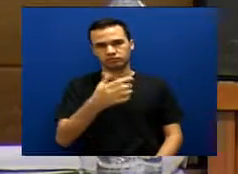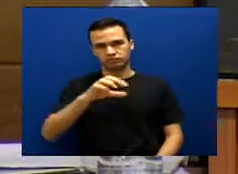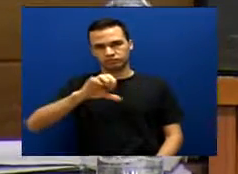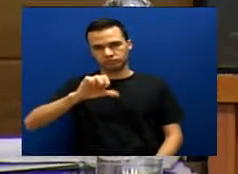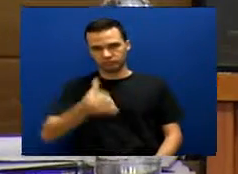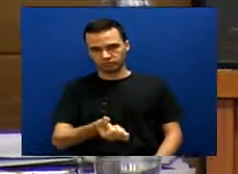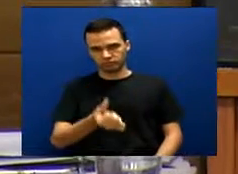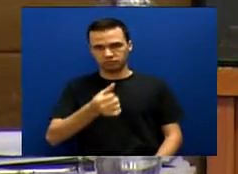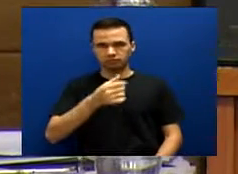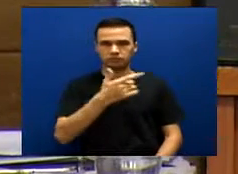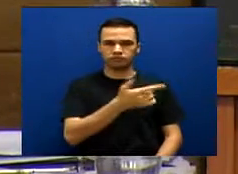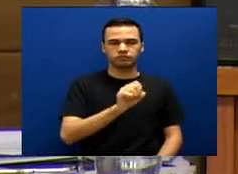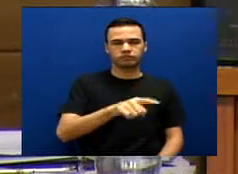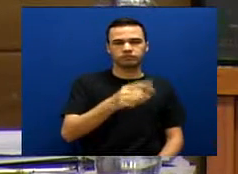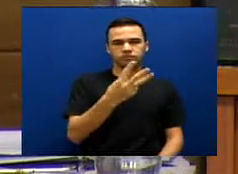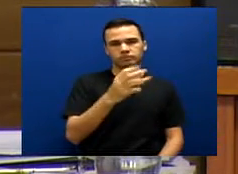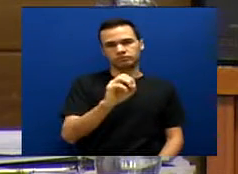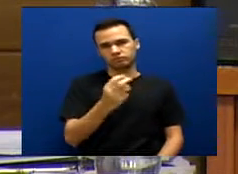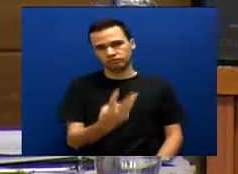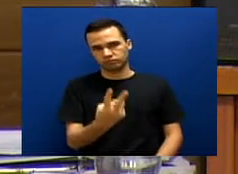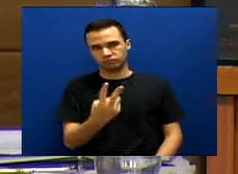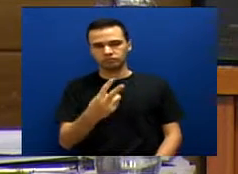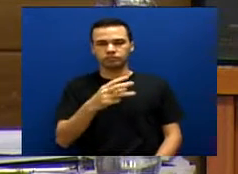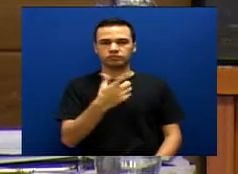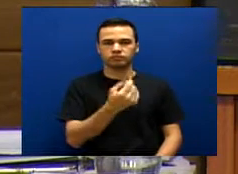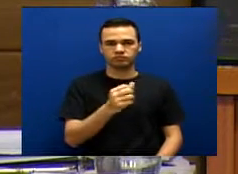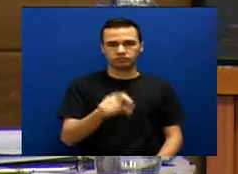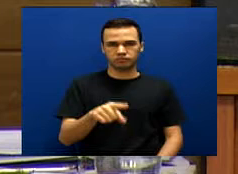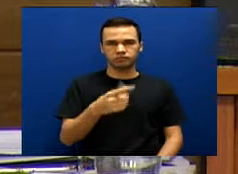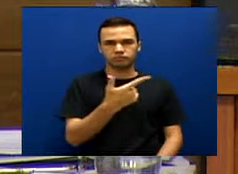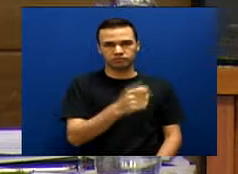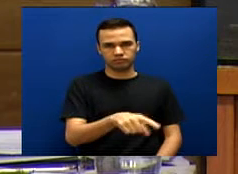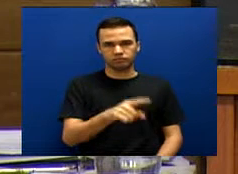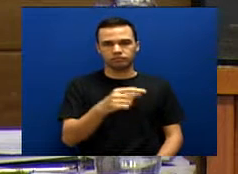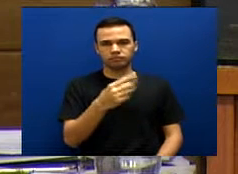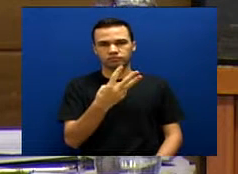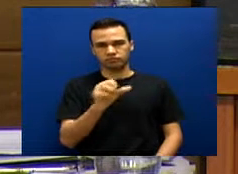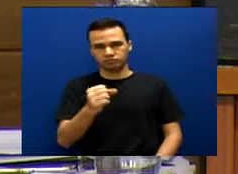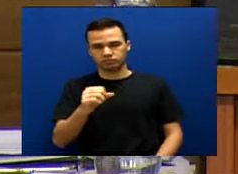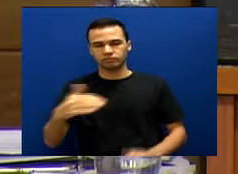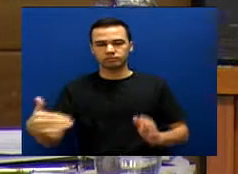2.296, 2.302, 2.308, até o número